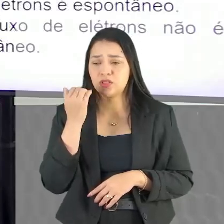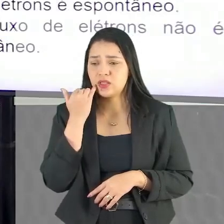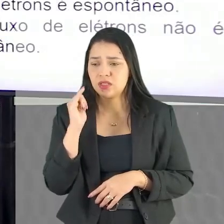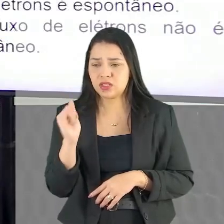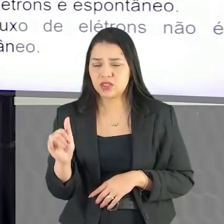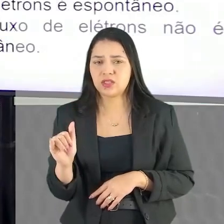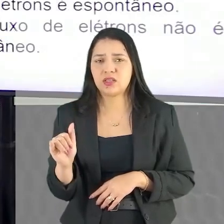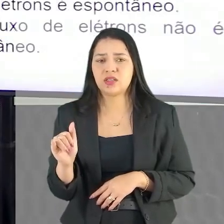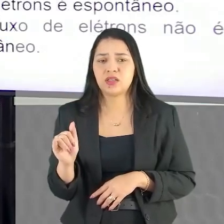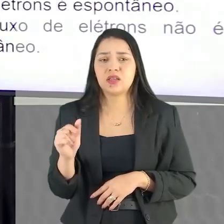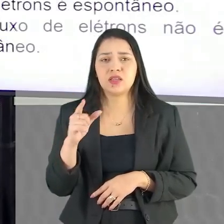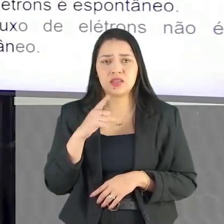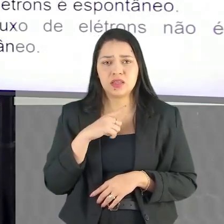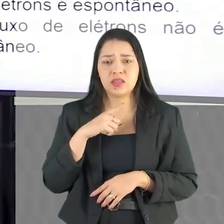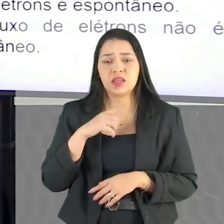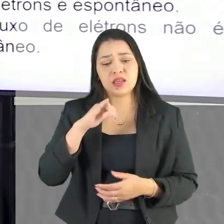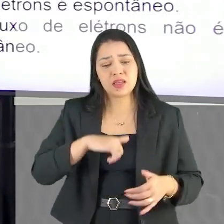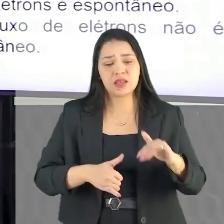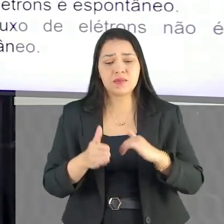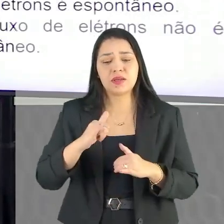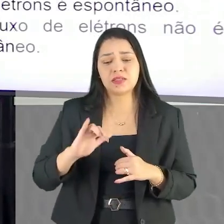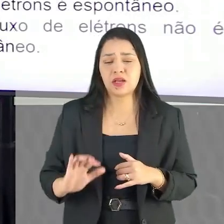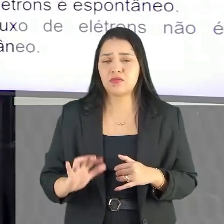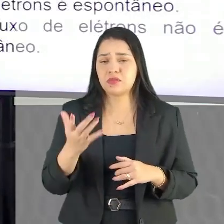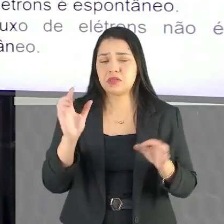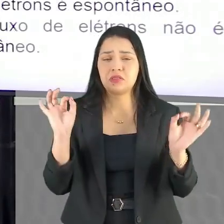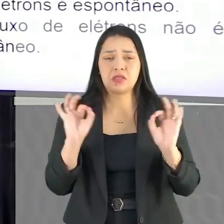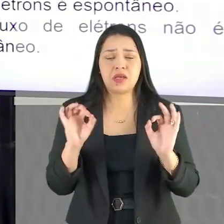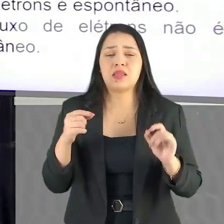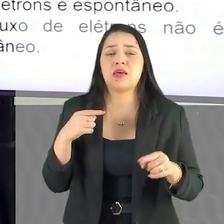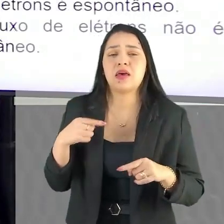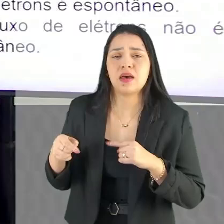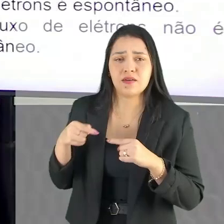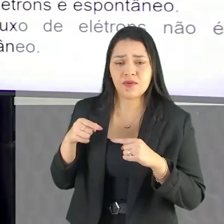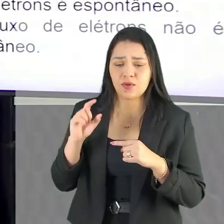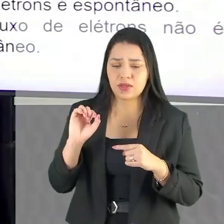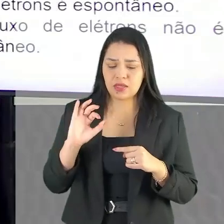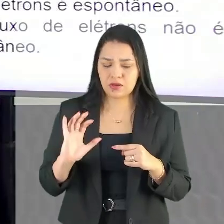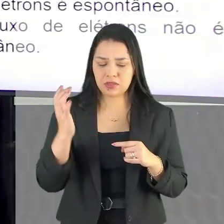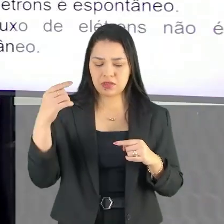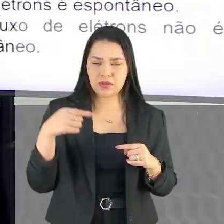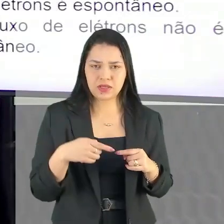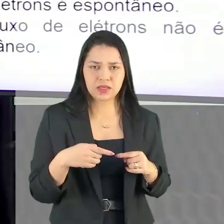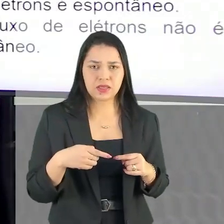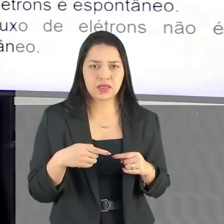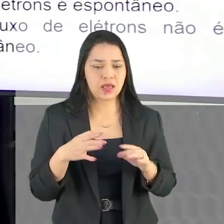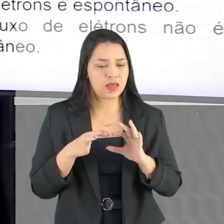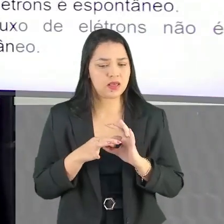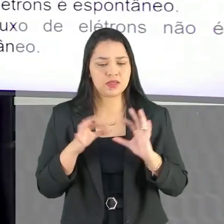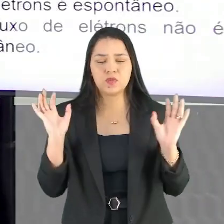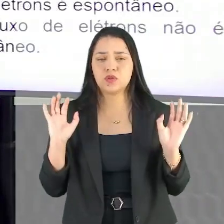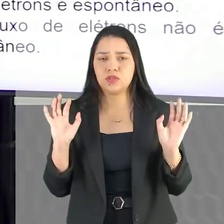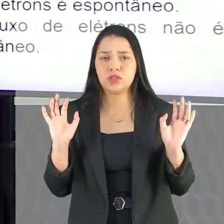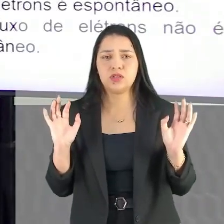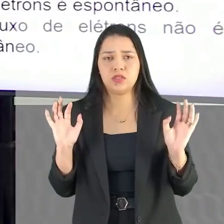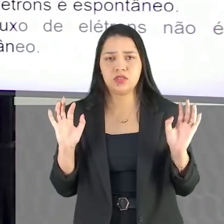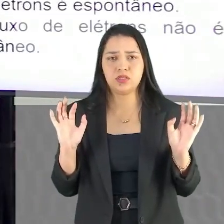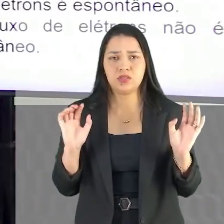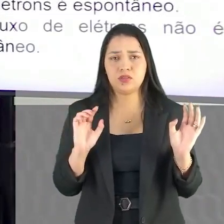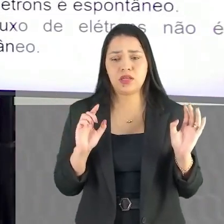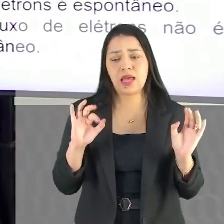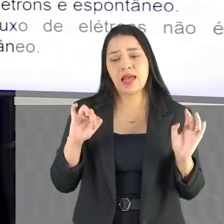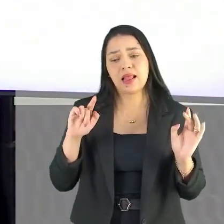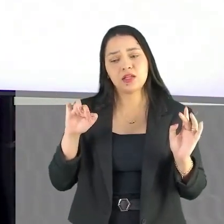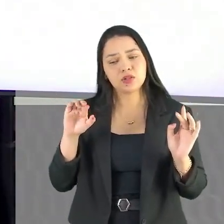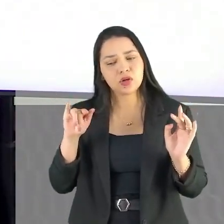energia elétrica, eu faço reações químicas acontecerem. Não tem nada a ver com o que está acontecendo aqui, tá? Isso aqui é espontâneo. Eletrólise não é